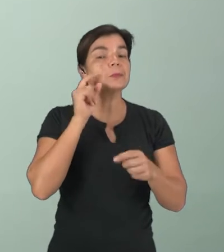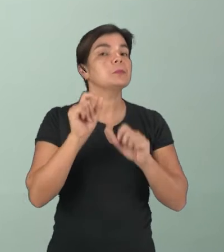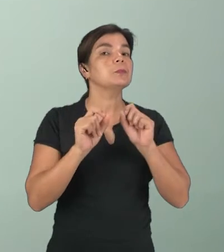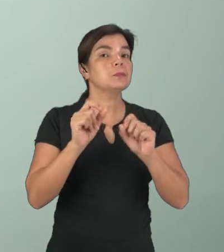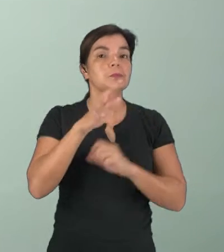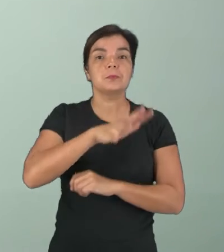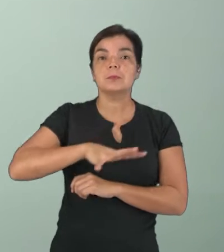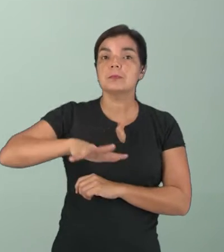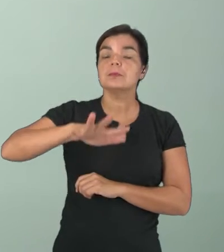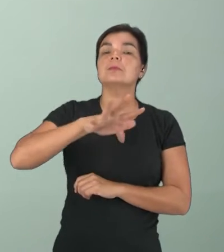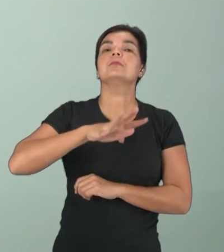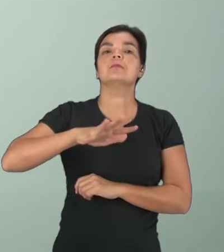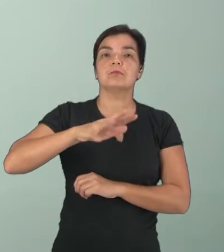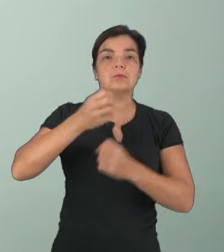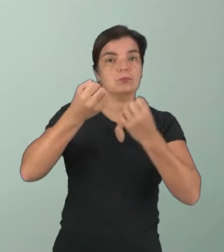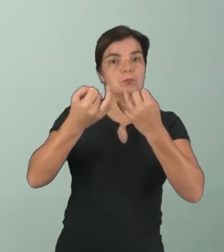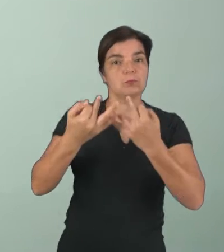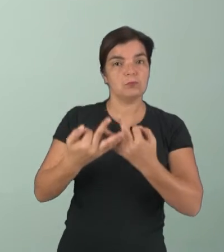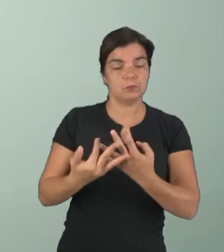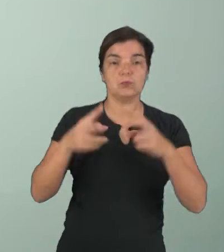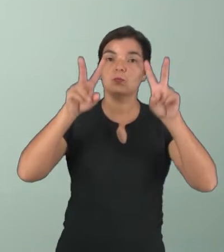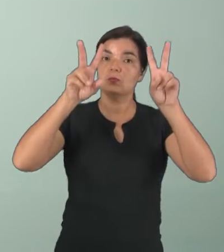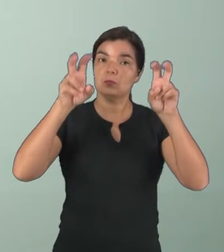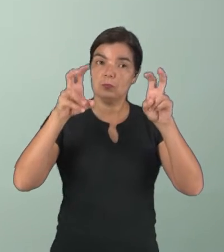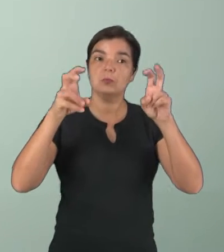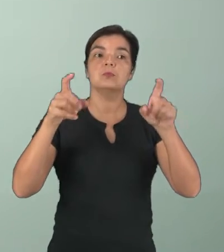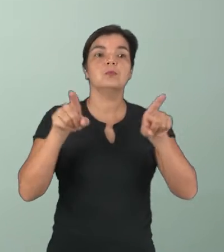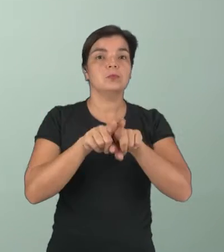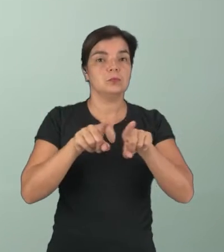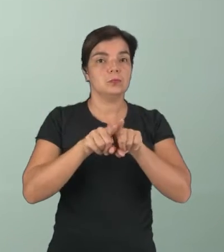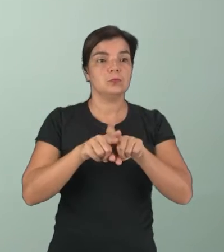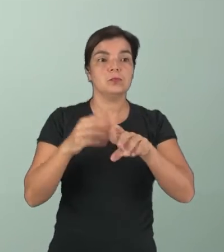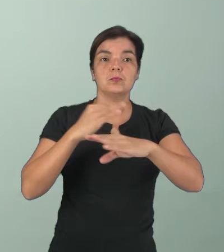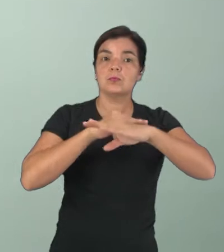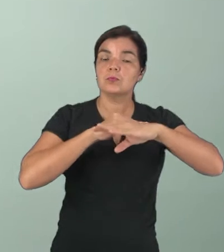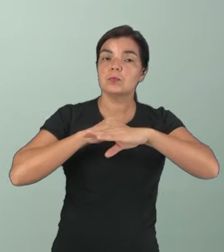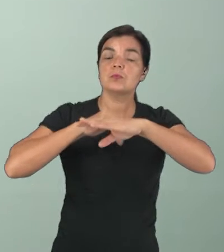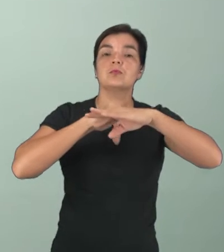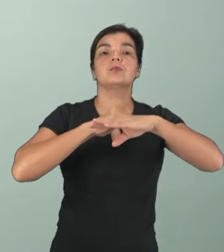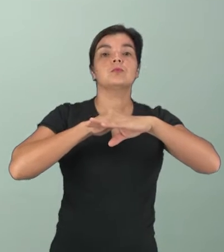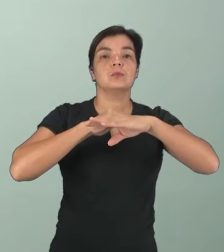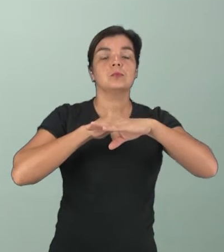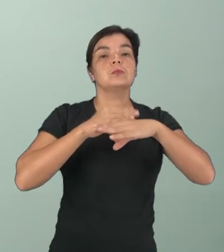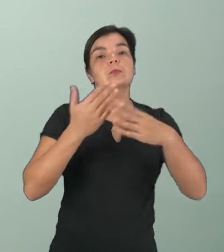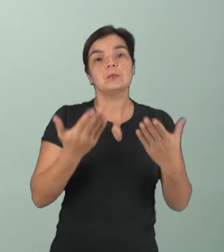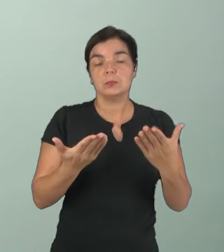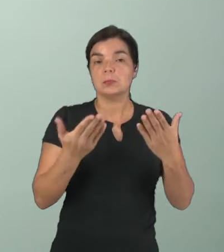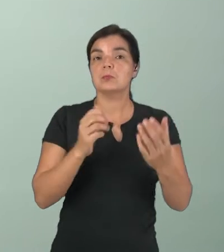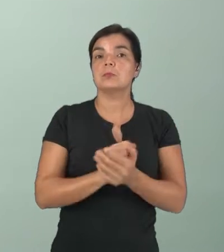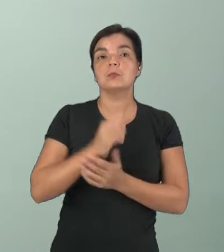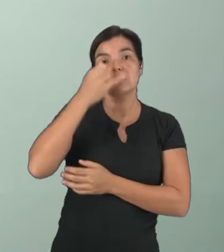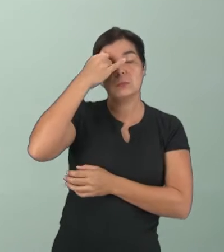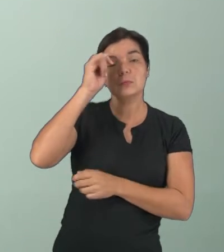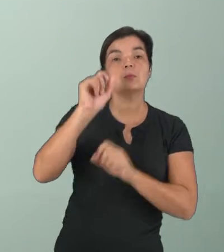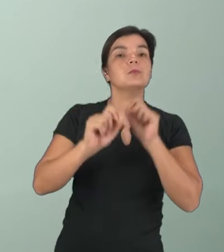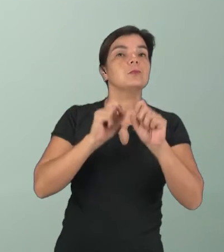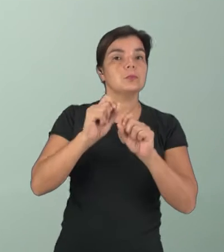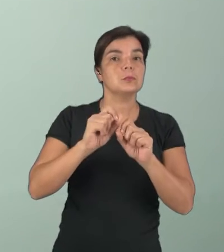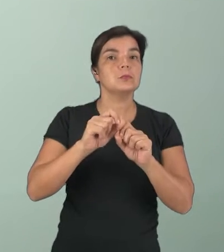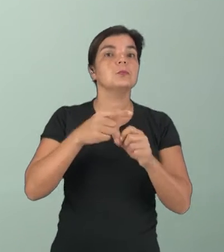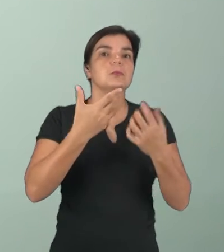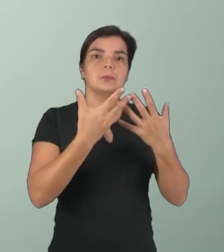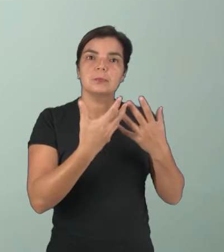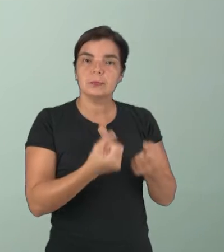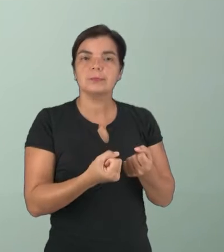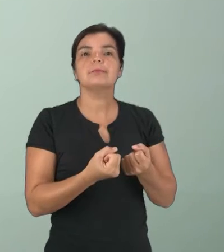que a maioria falou sobre aquele assunto, né? Trouxe ali de igual sobre aquele assunto, e aquela ideia ali foi a mais